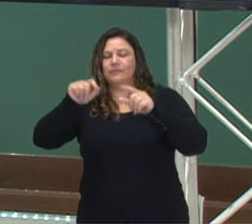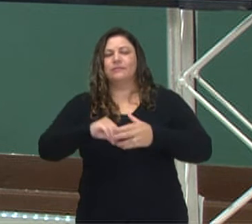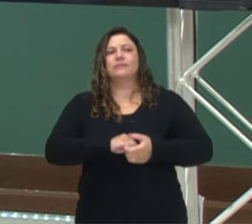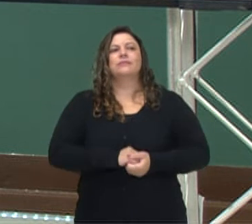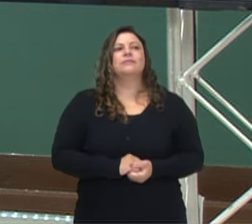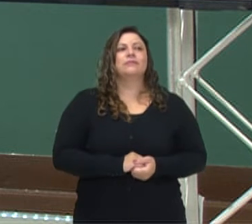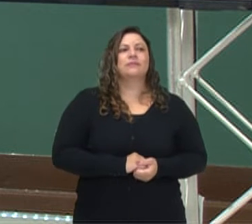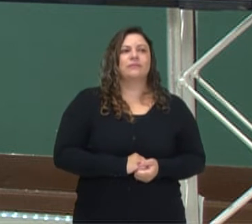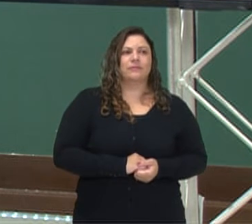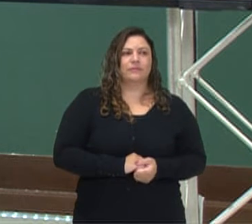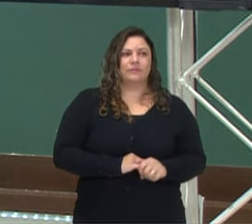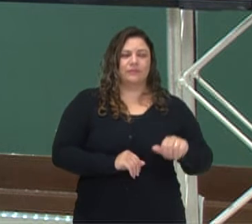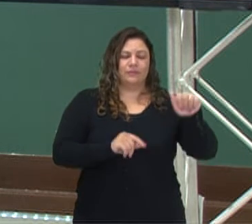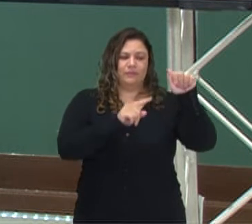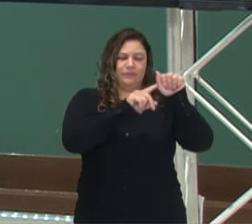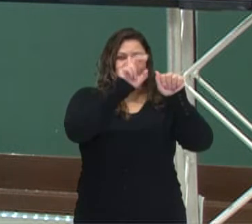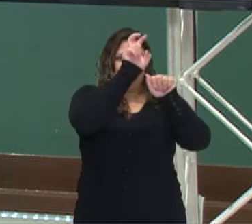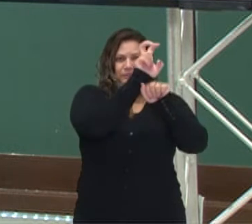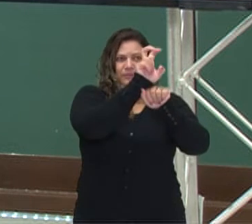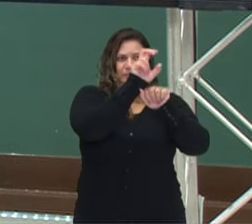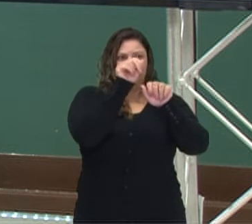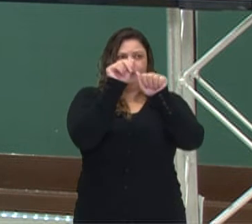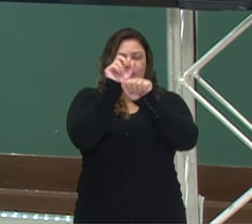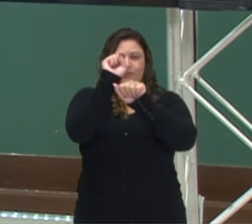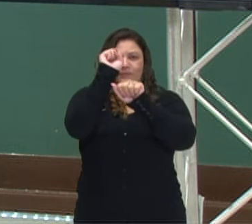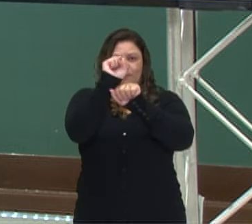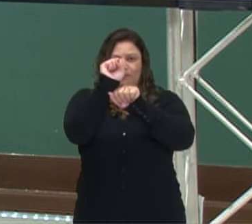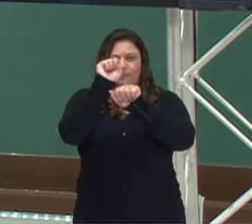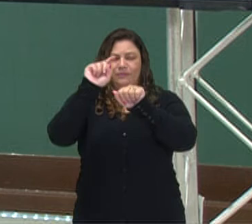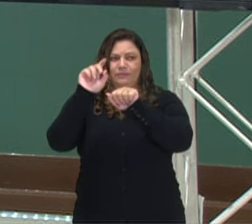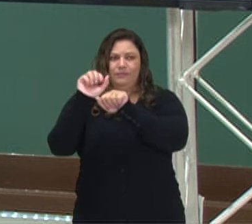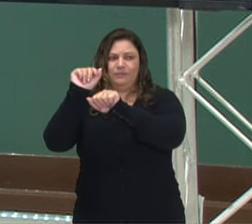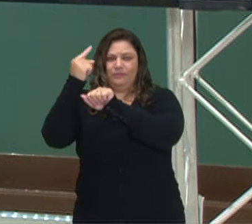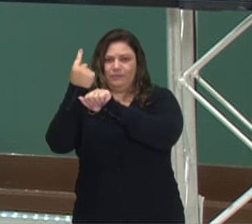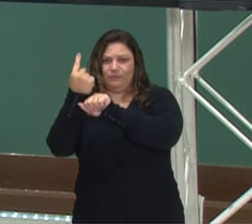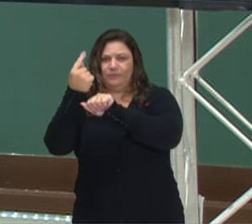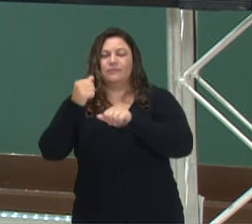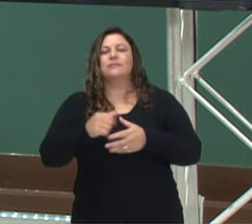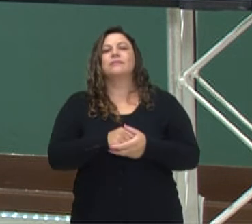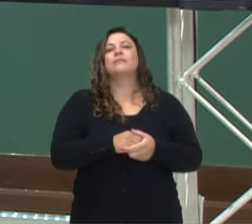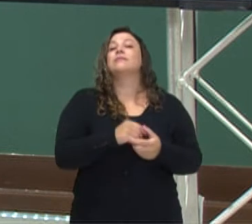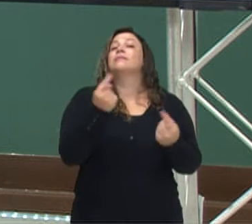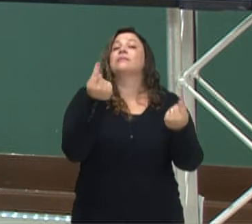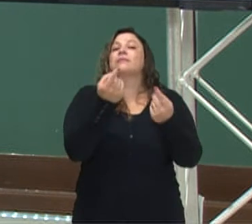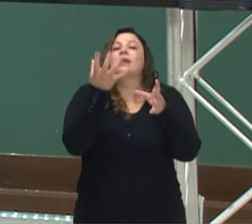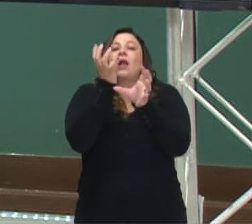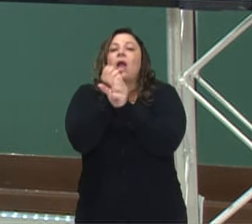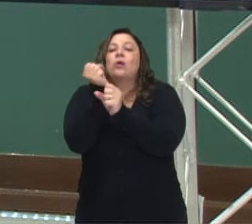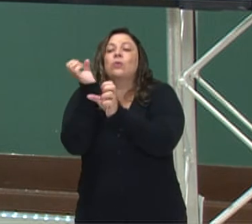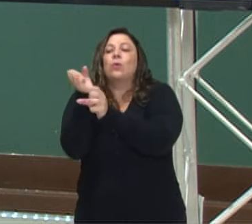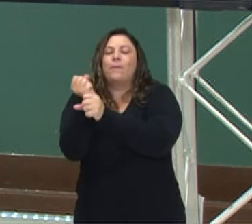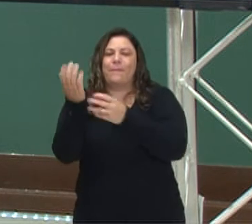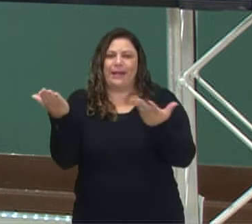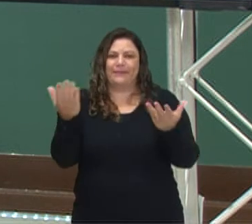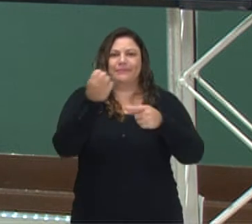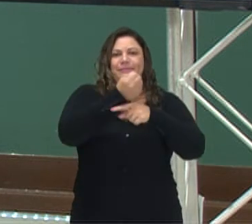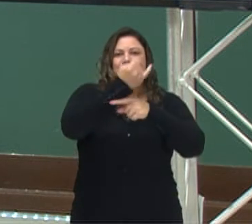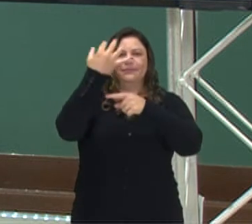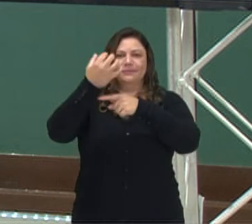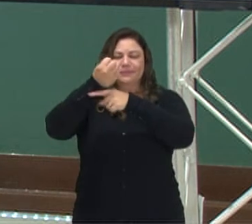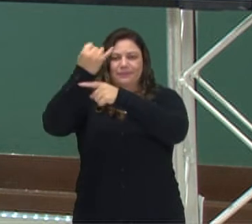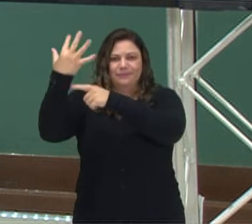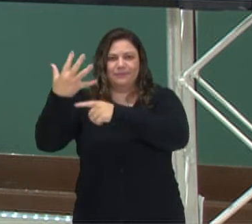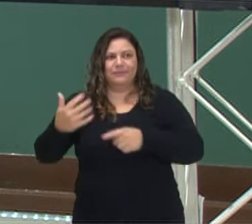vezes 2, 8. E agora eu tenho dois produtos, é só você fazer o quê? Somar os expoentes. Então vai ficar